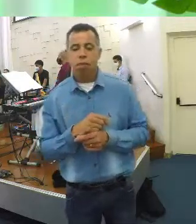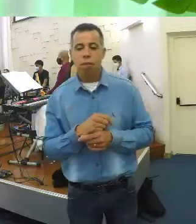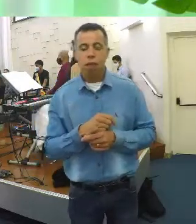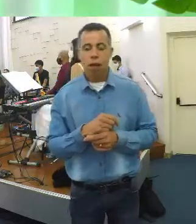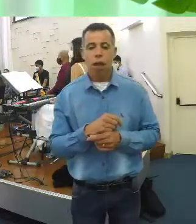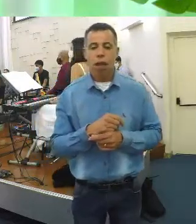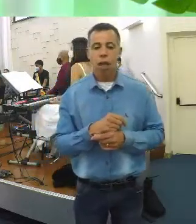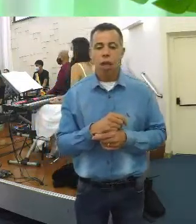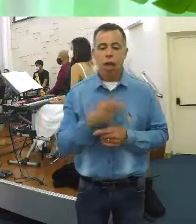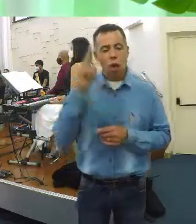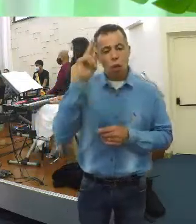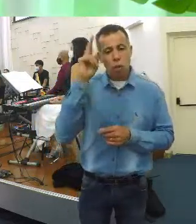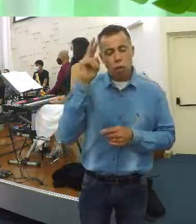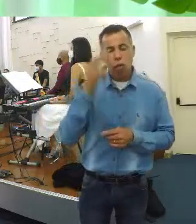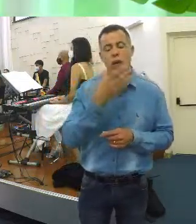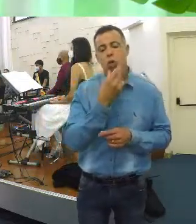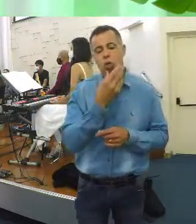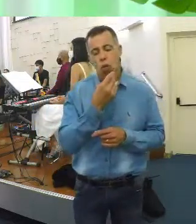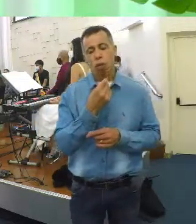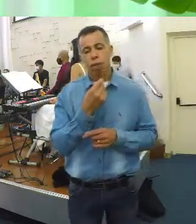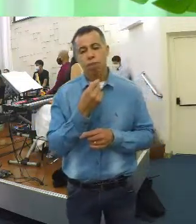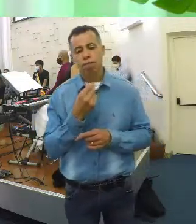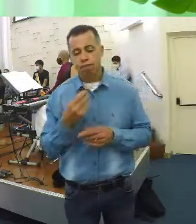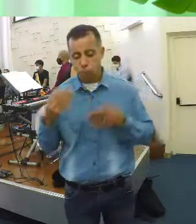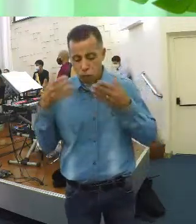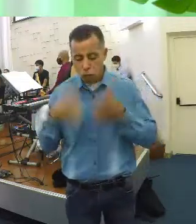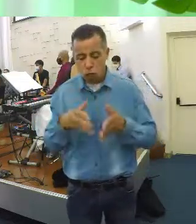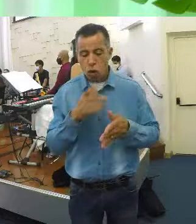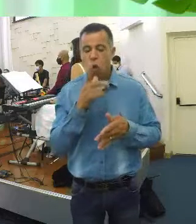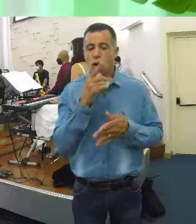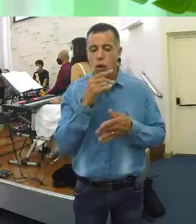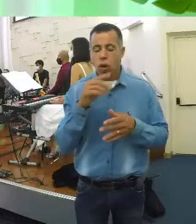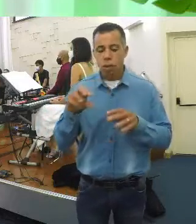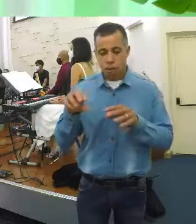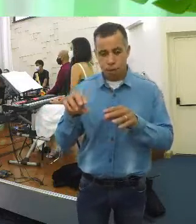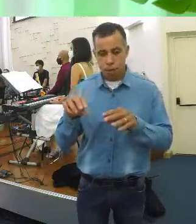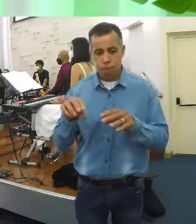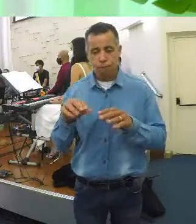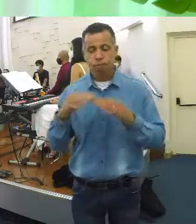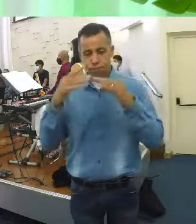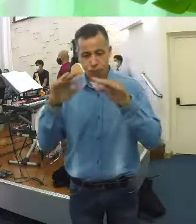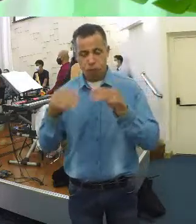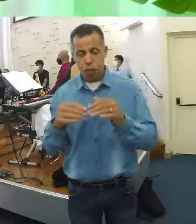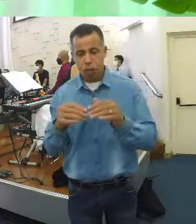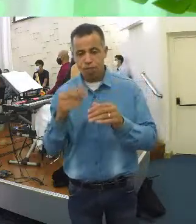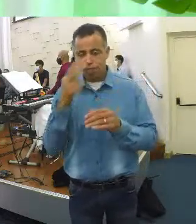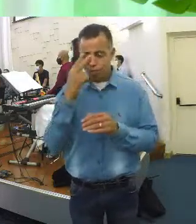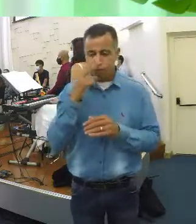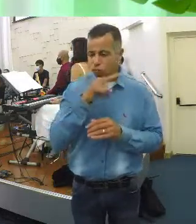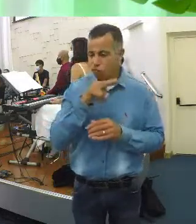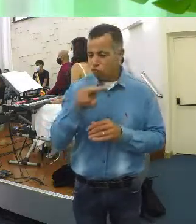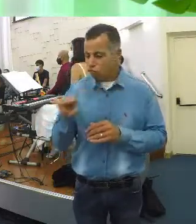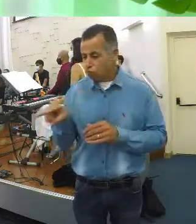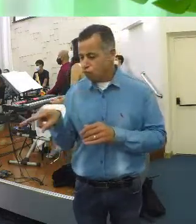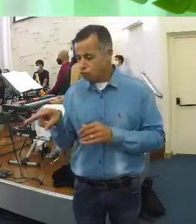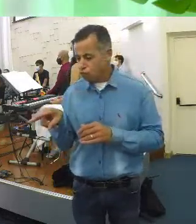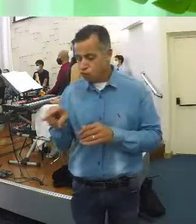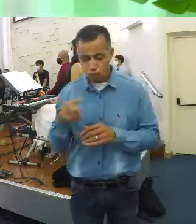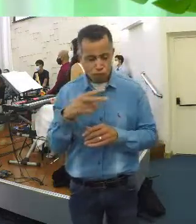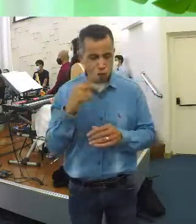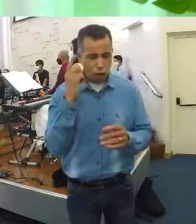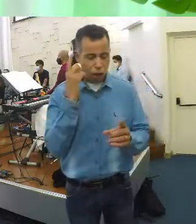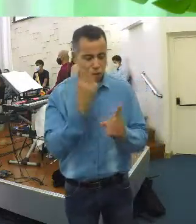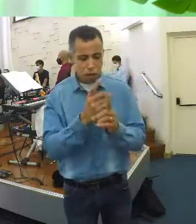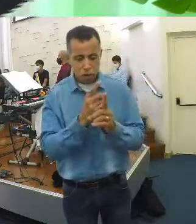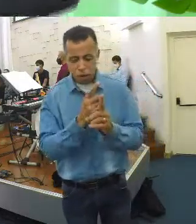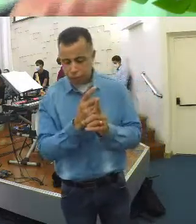chegou sedento a uma praia e ele olhou à sua volta para tentar encontrar